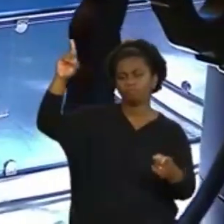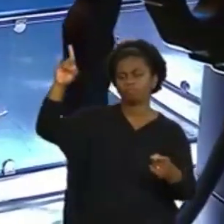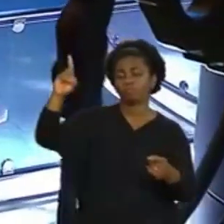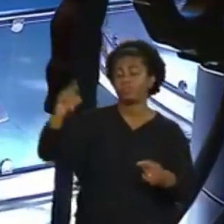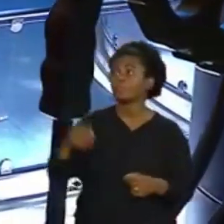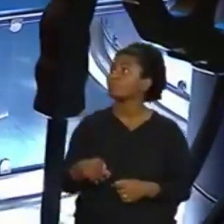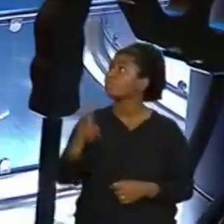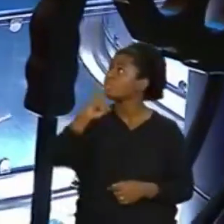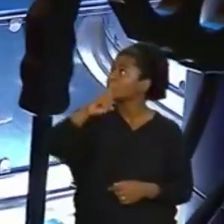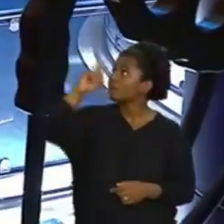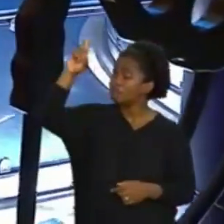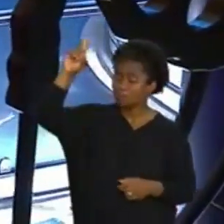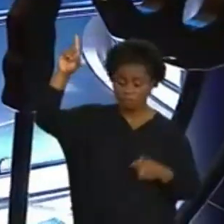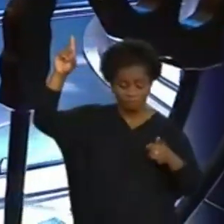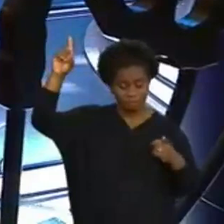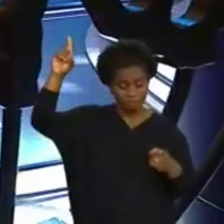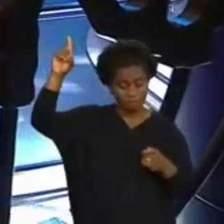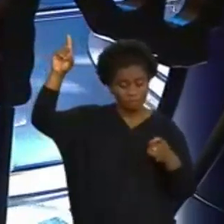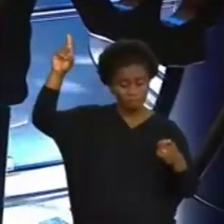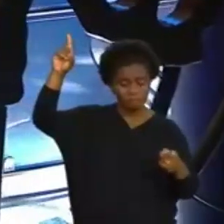que não tem fim.